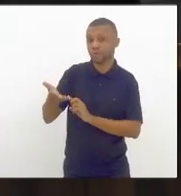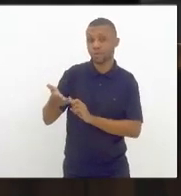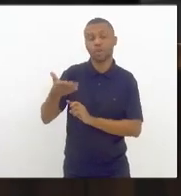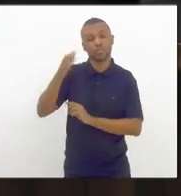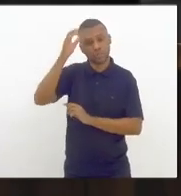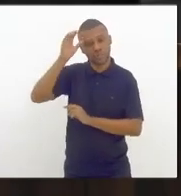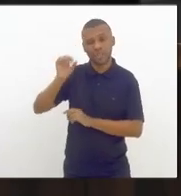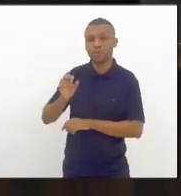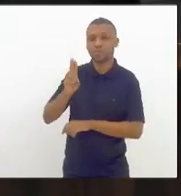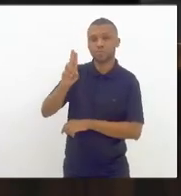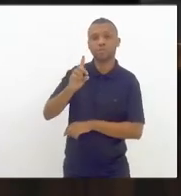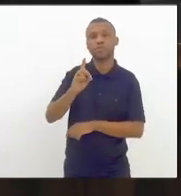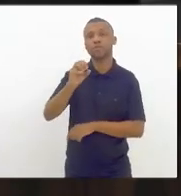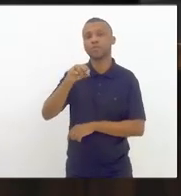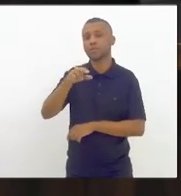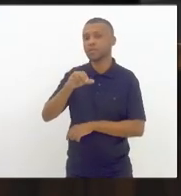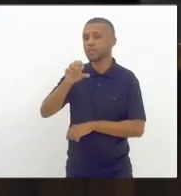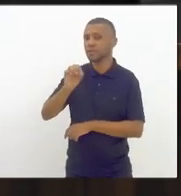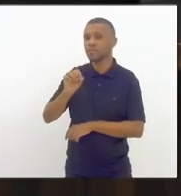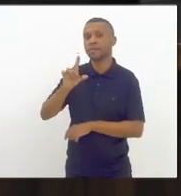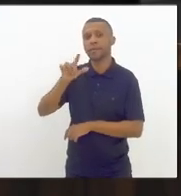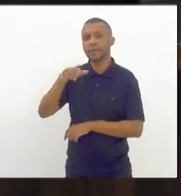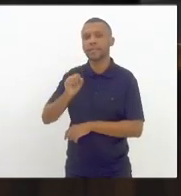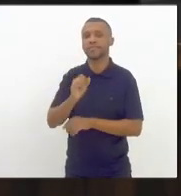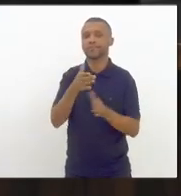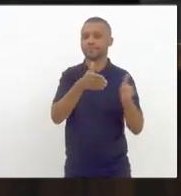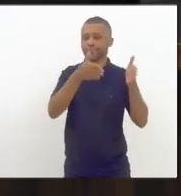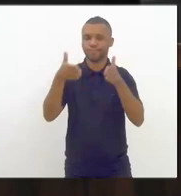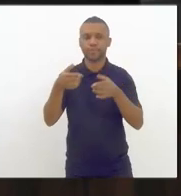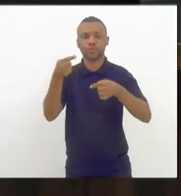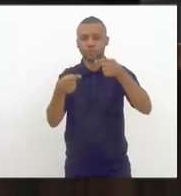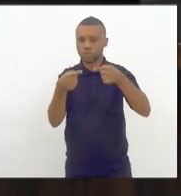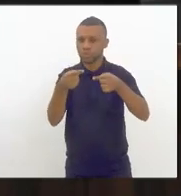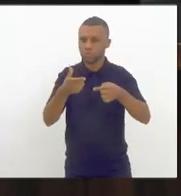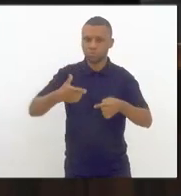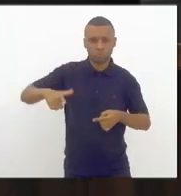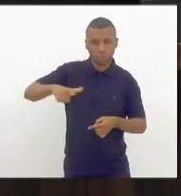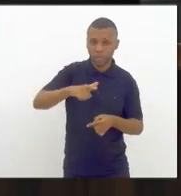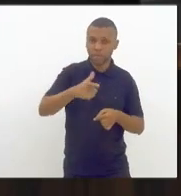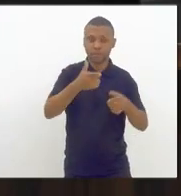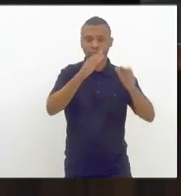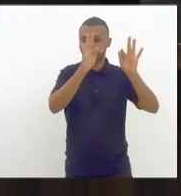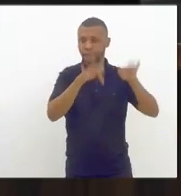Ju e Dionísio Lins. Em discussão, não havendo quem queira discutir, encerrada a discussão.